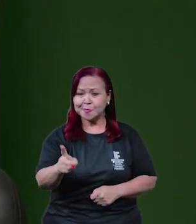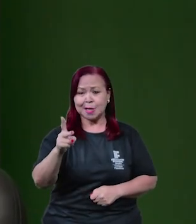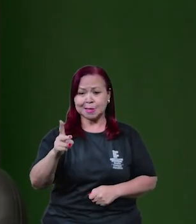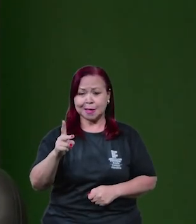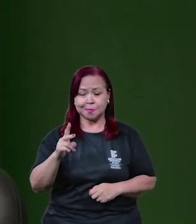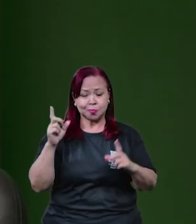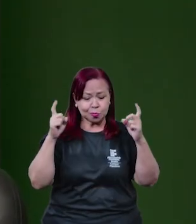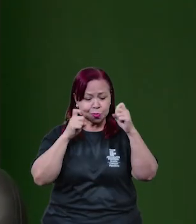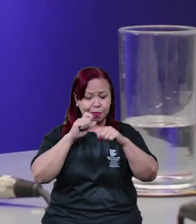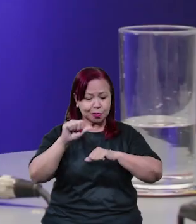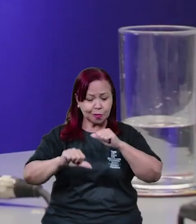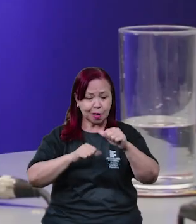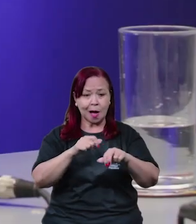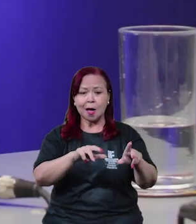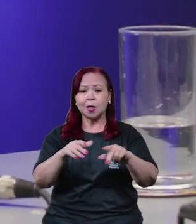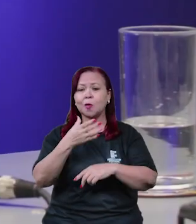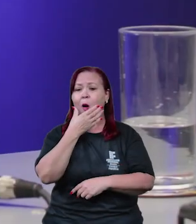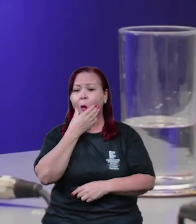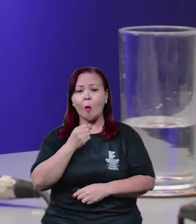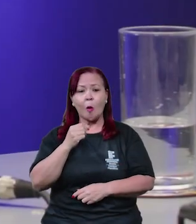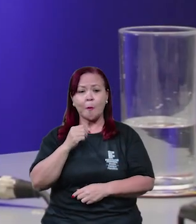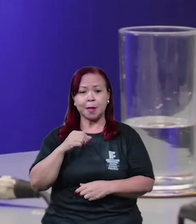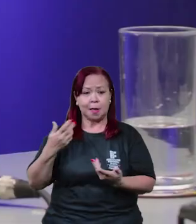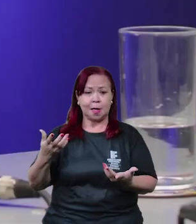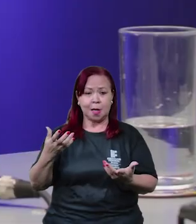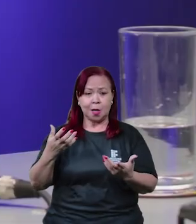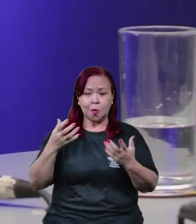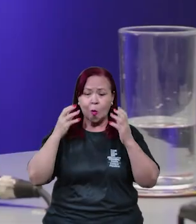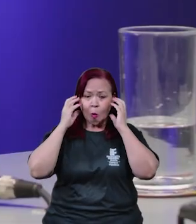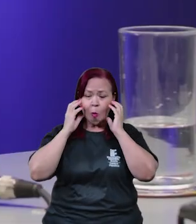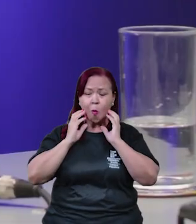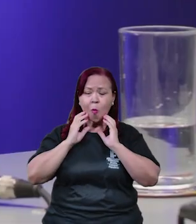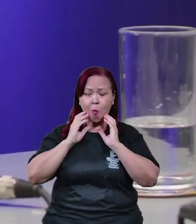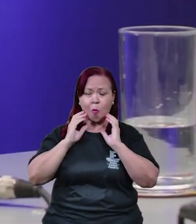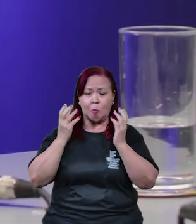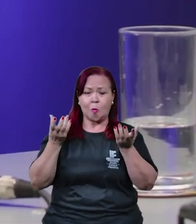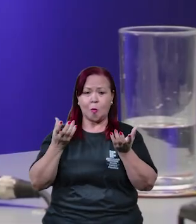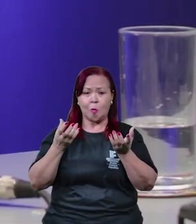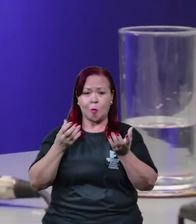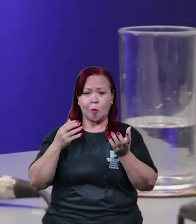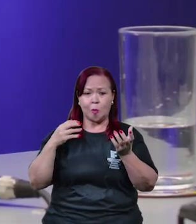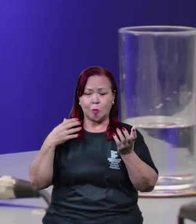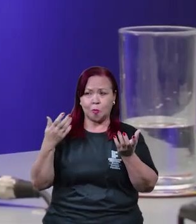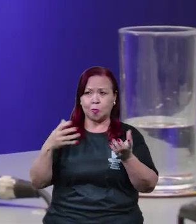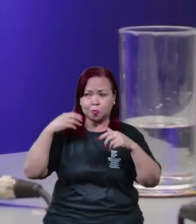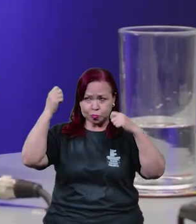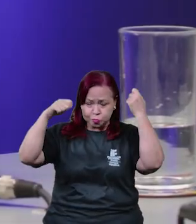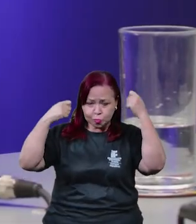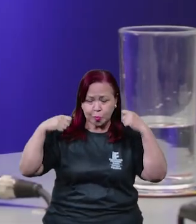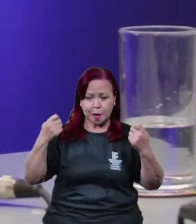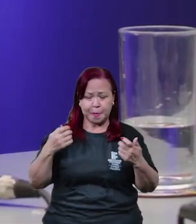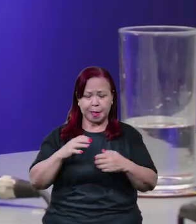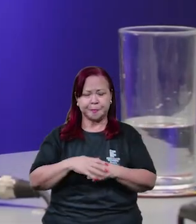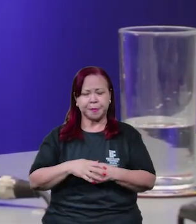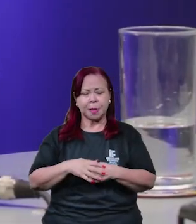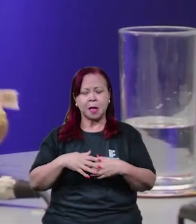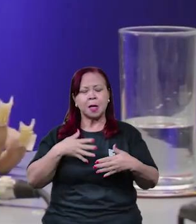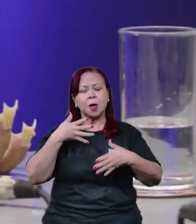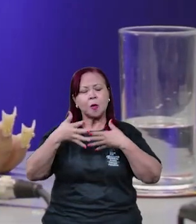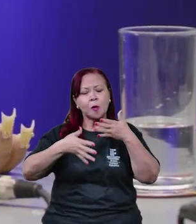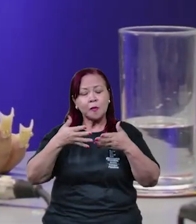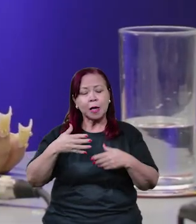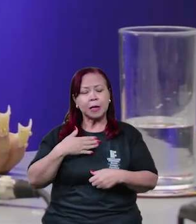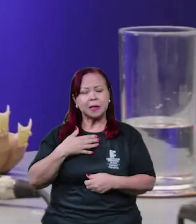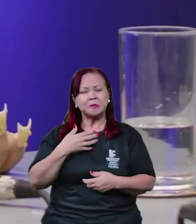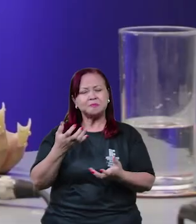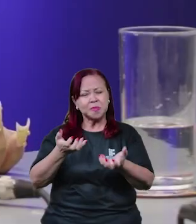assim. Igual um homem é com barbeiro de não trocar, eu tenho um cliente, tipo assim, que quando eu contei da minha intenção de parar de trançar, que vem muito